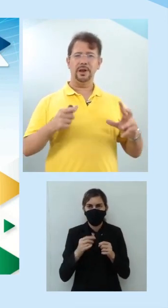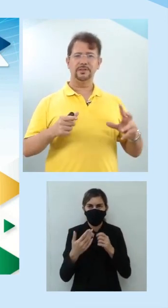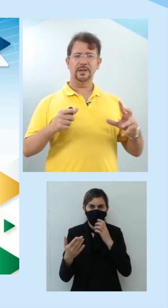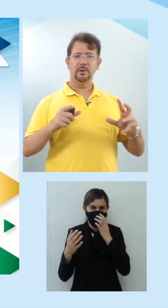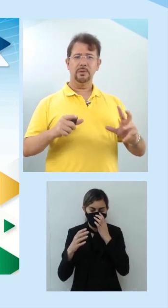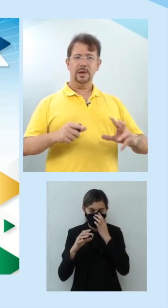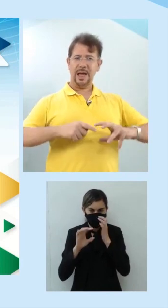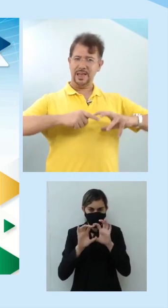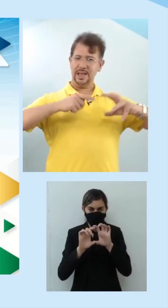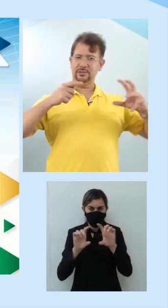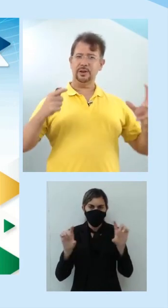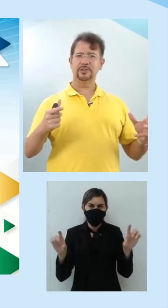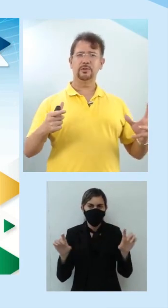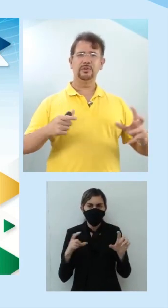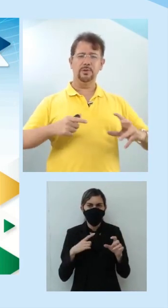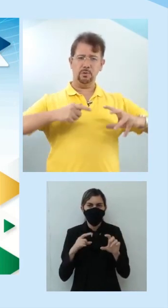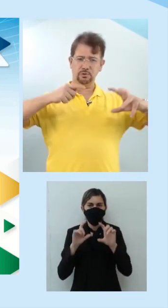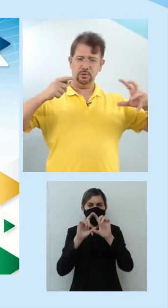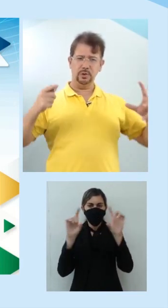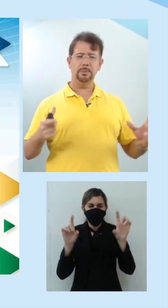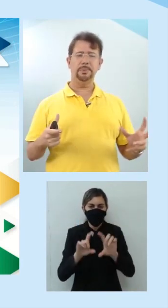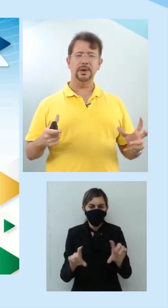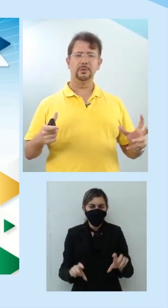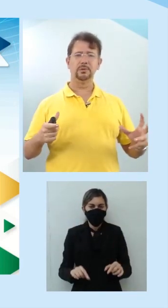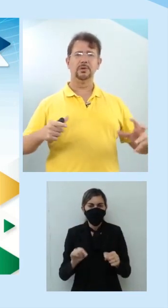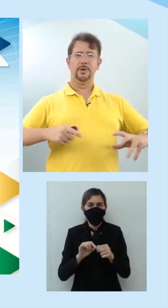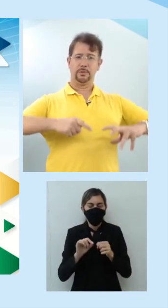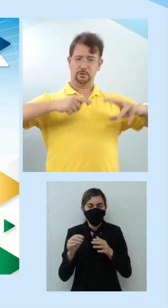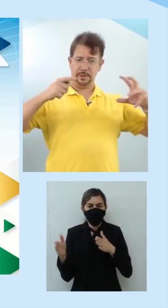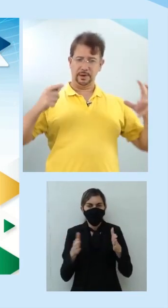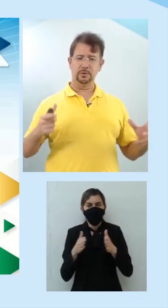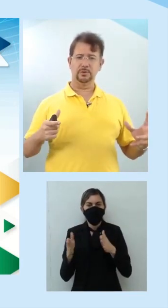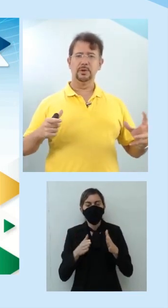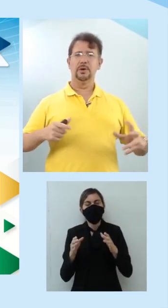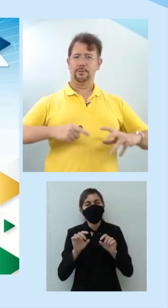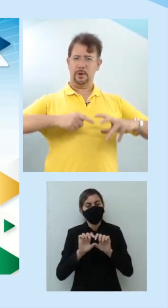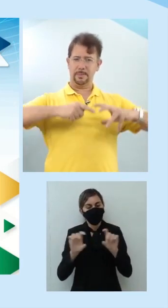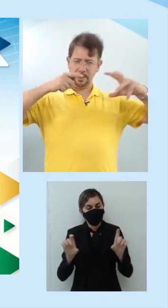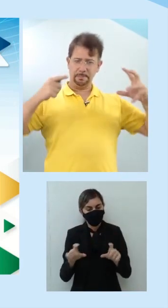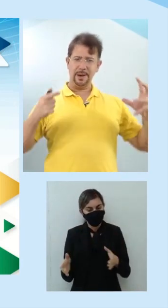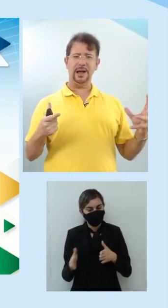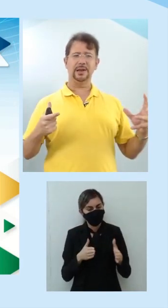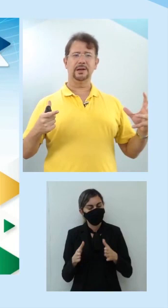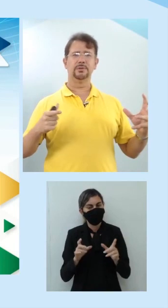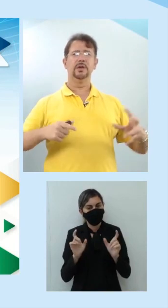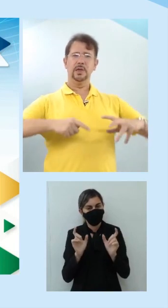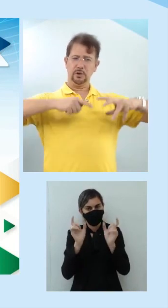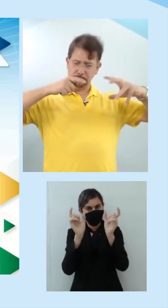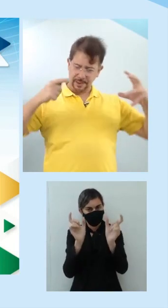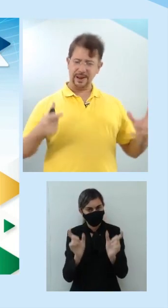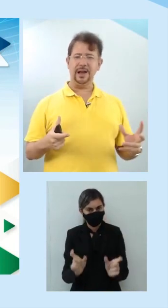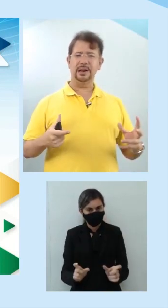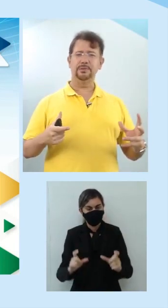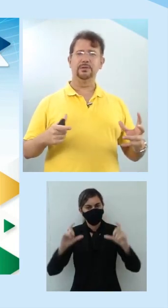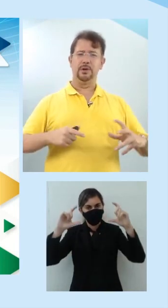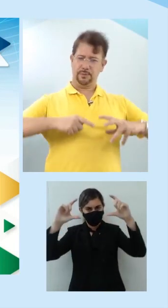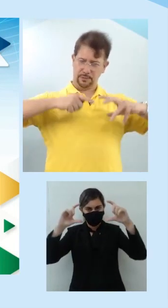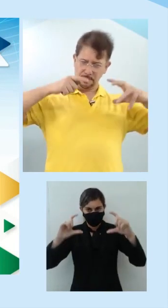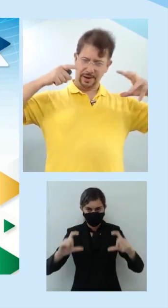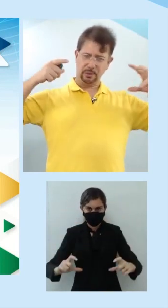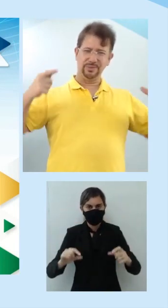uma oração e as orações vão construindo períodos. Os períodos formarão parágrafos e os